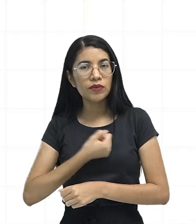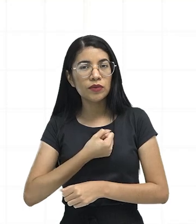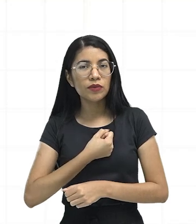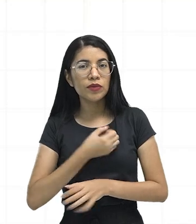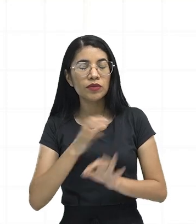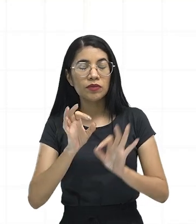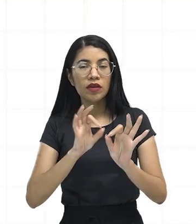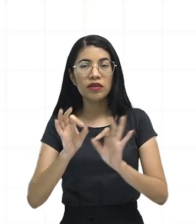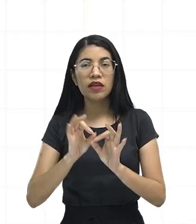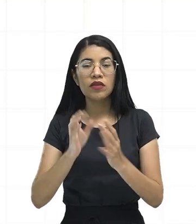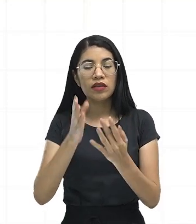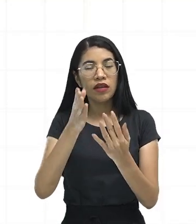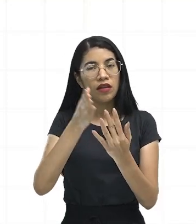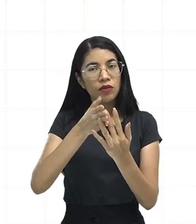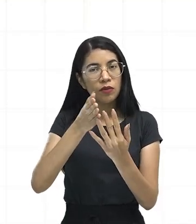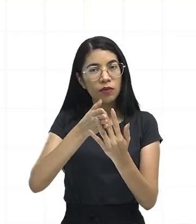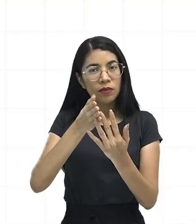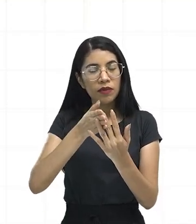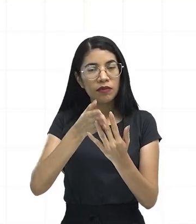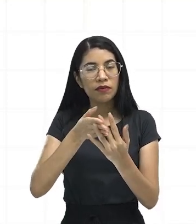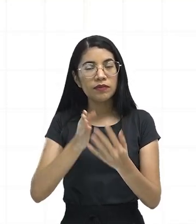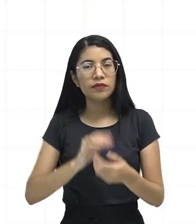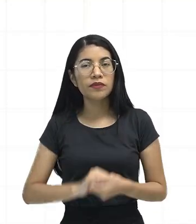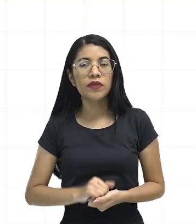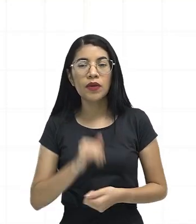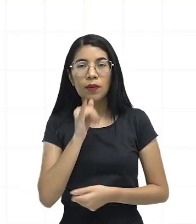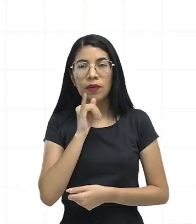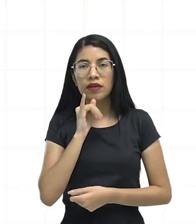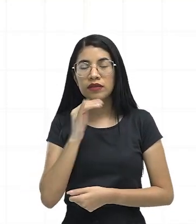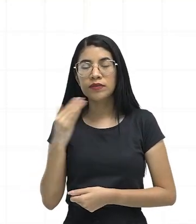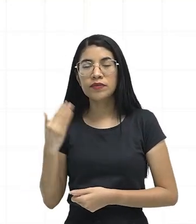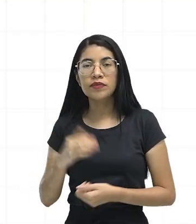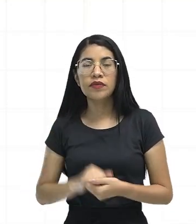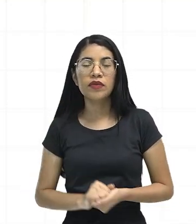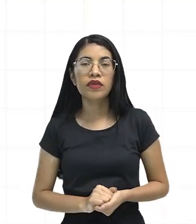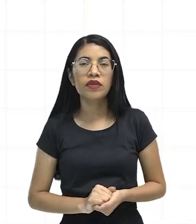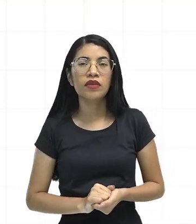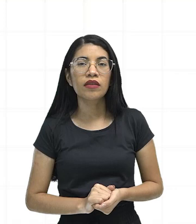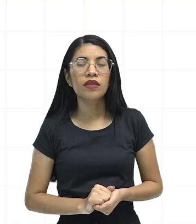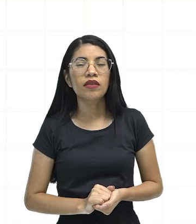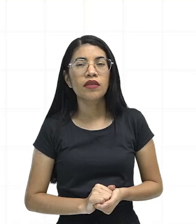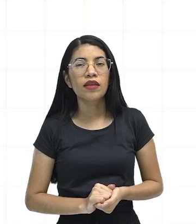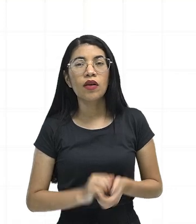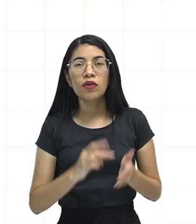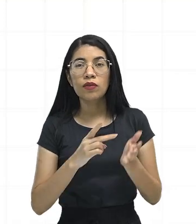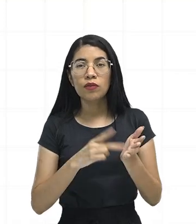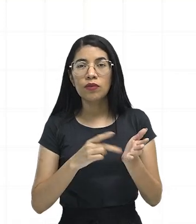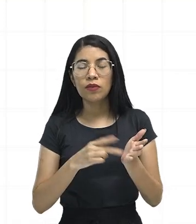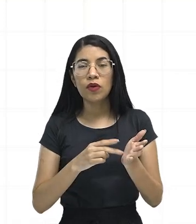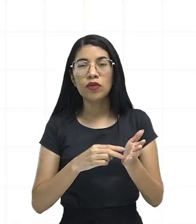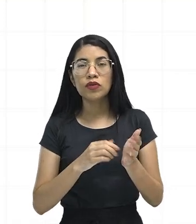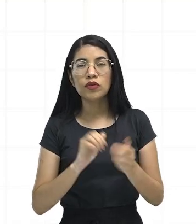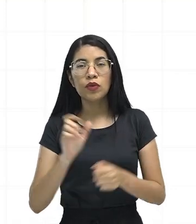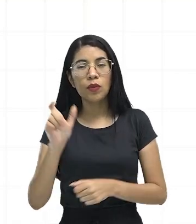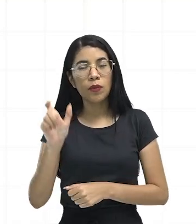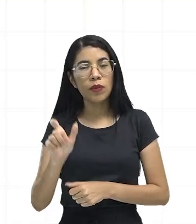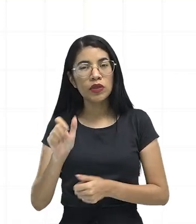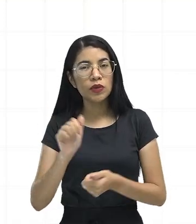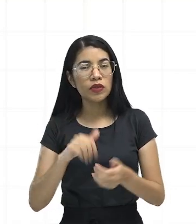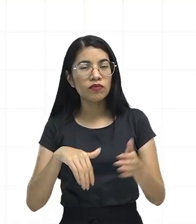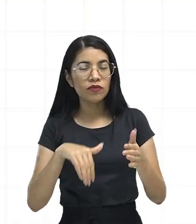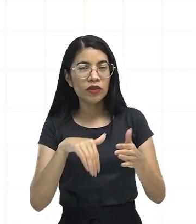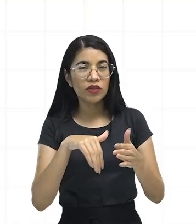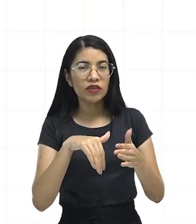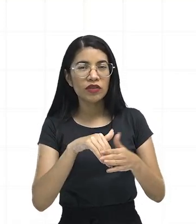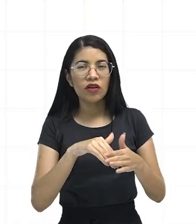Beleza? Tranquilo? Olha esse exemplo. As pontuações de um jogador em 5 jogos foram...